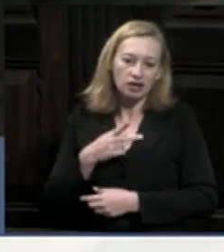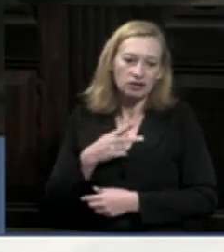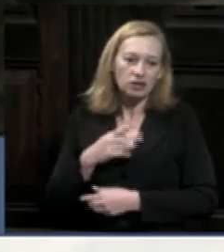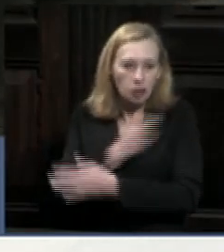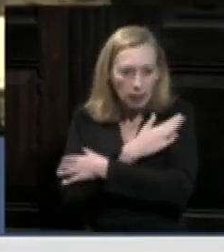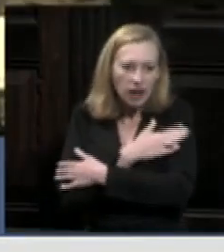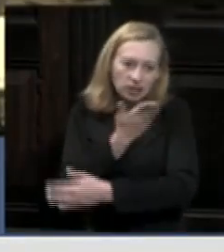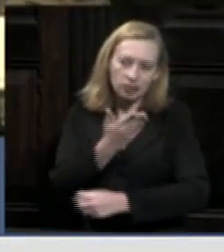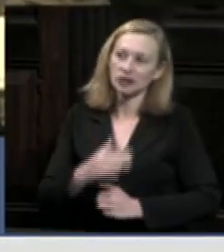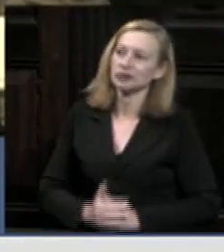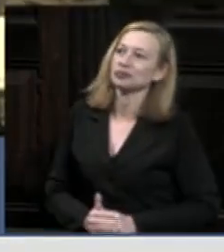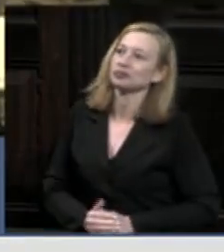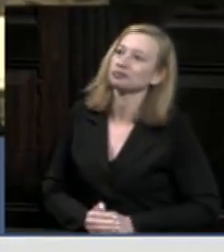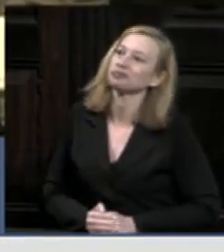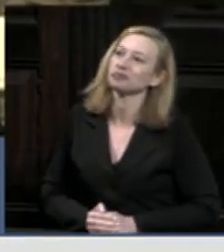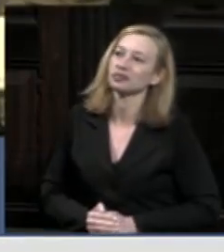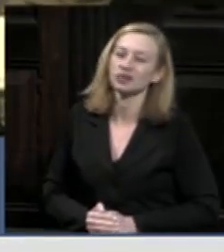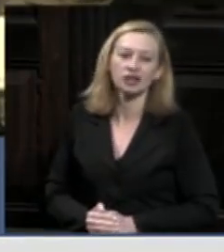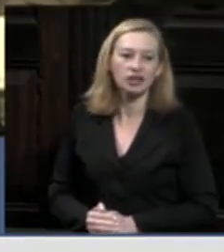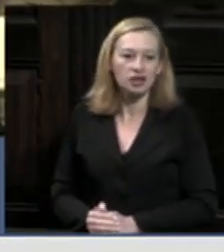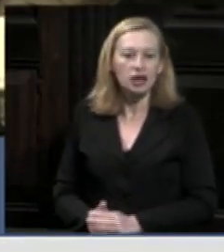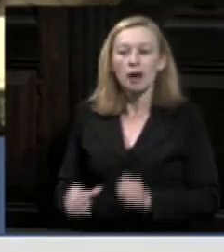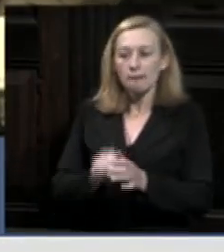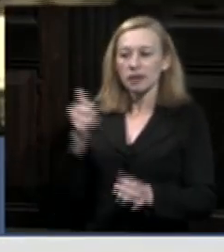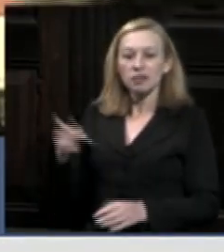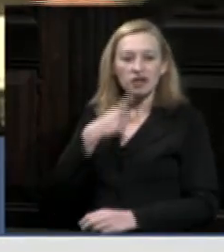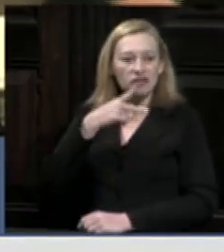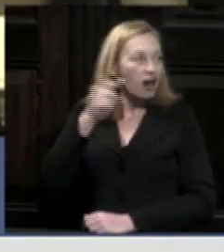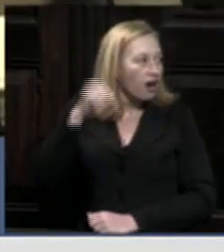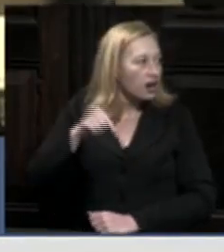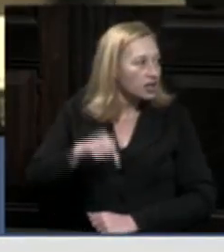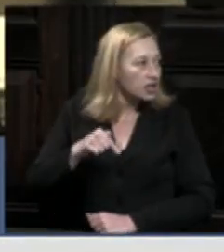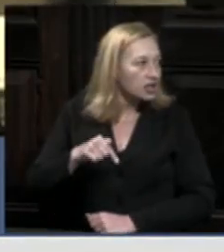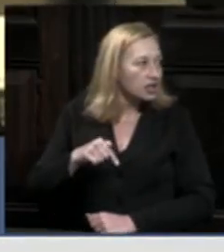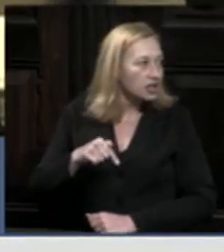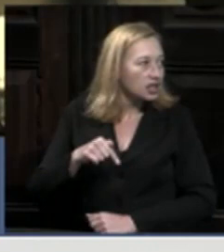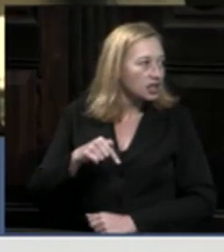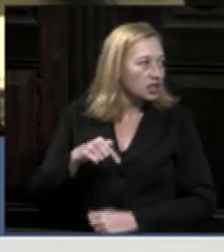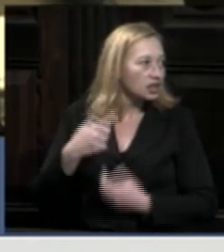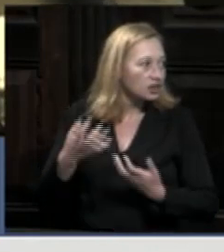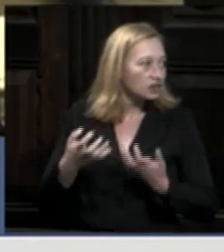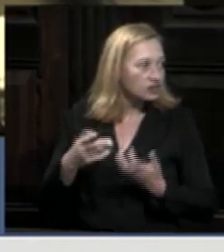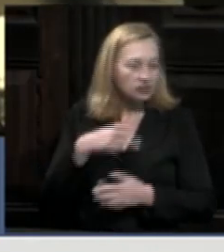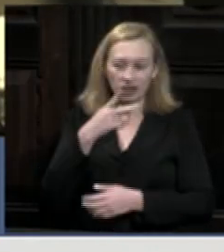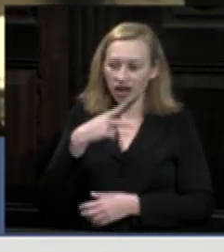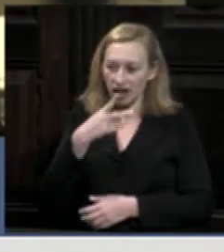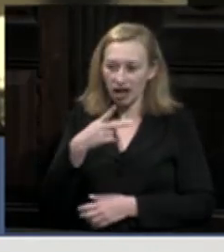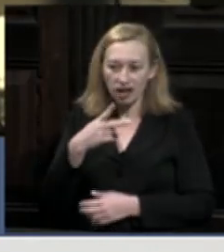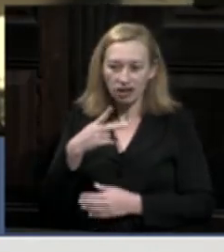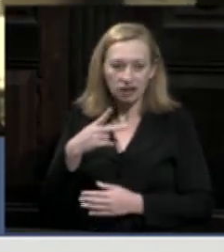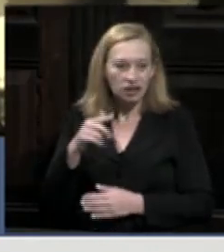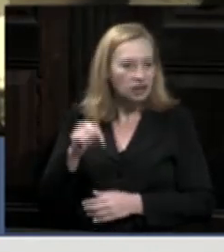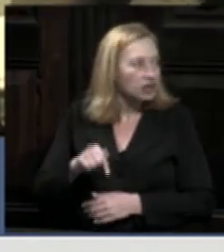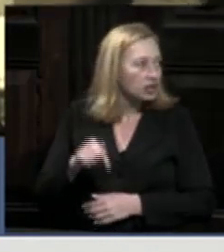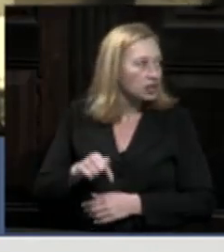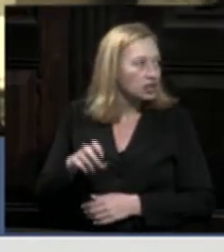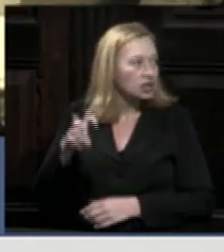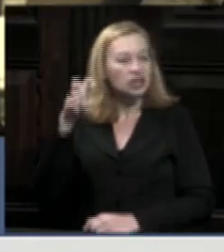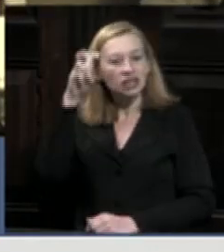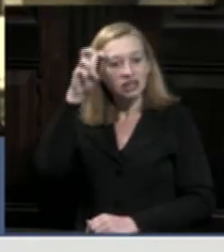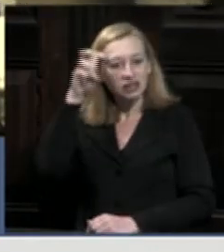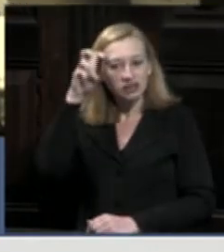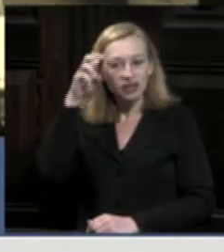abraço pra você primeiro esclarecer aqui primeiro a solidariedade a gente voltei após ter até do instagram a quinta feira